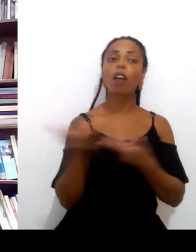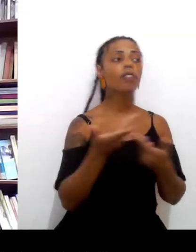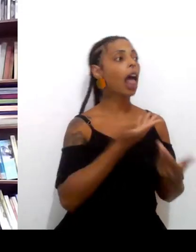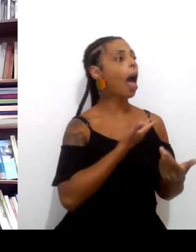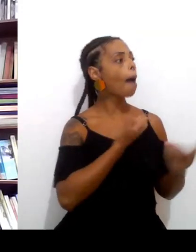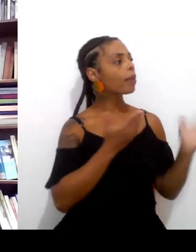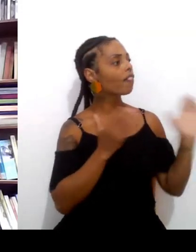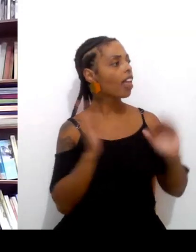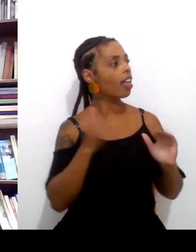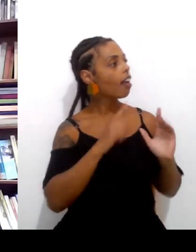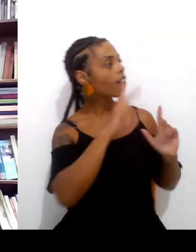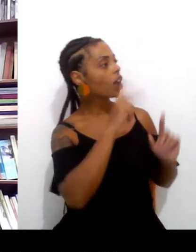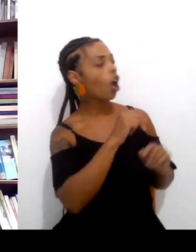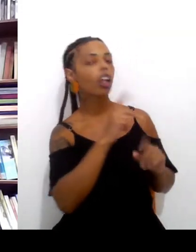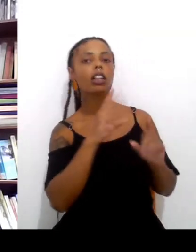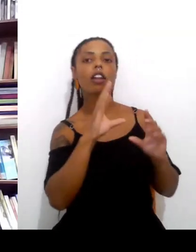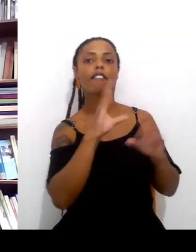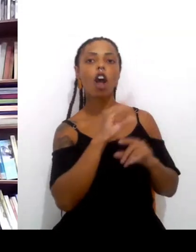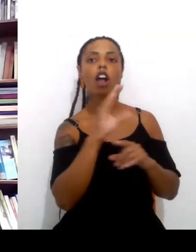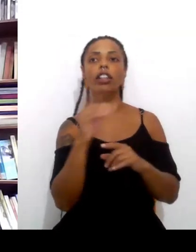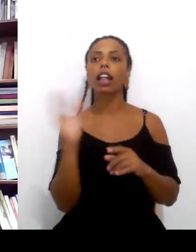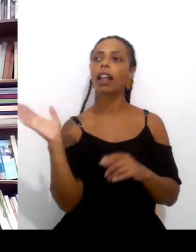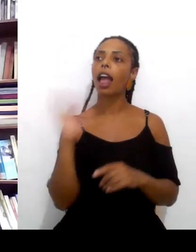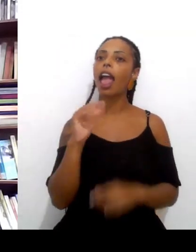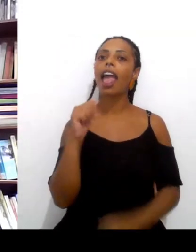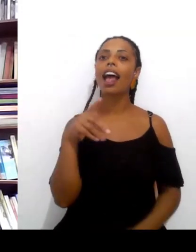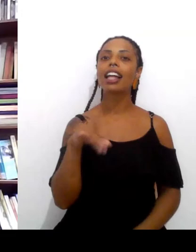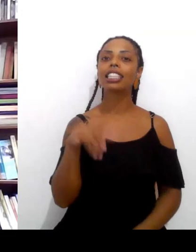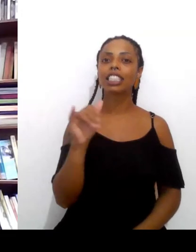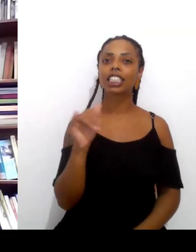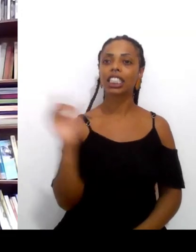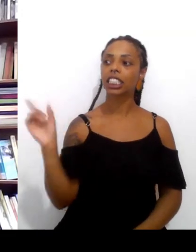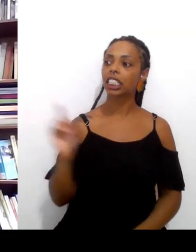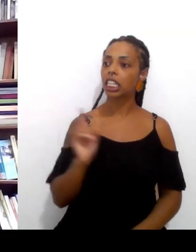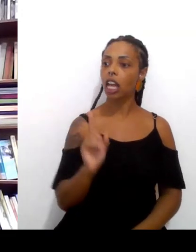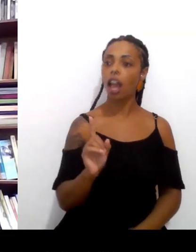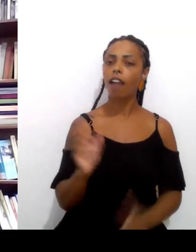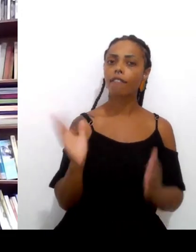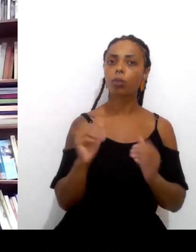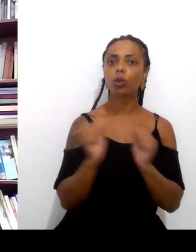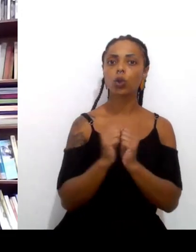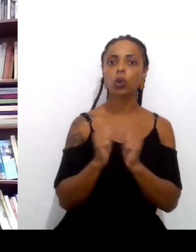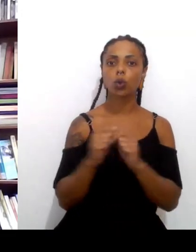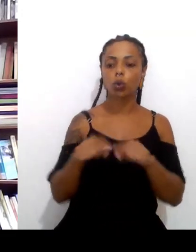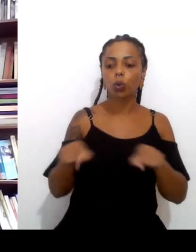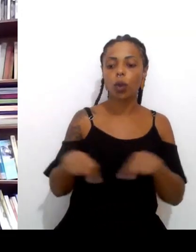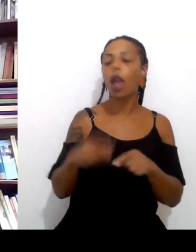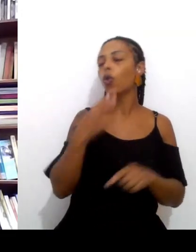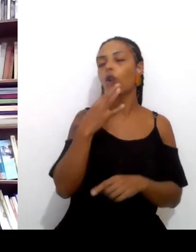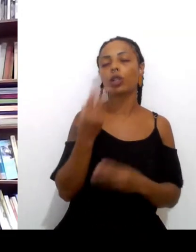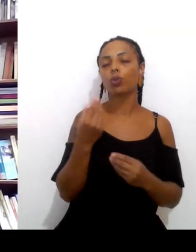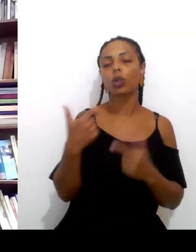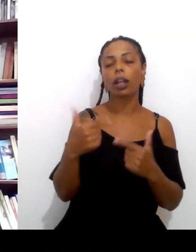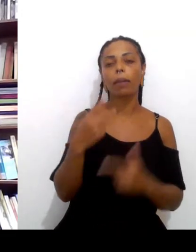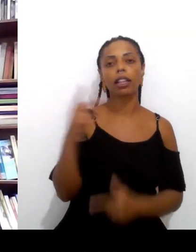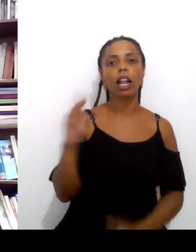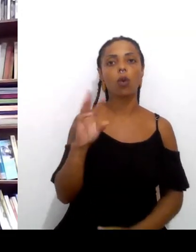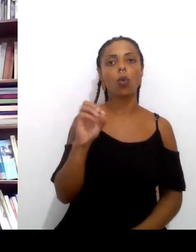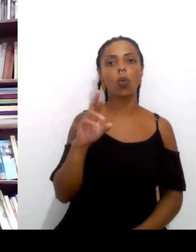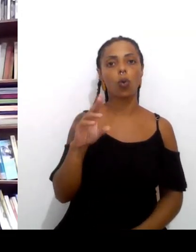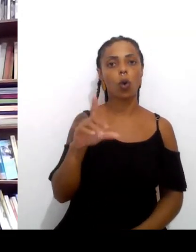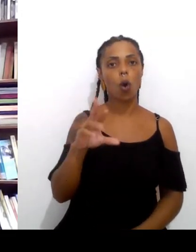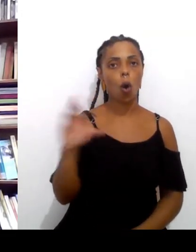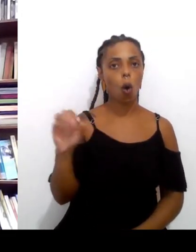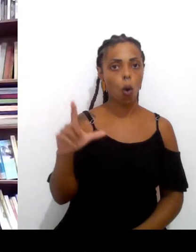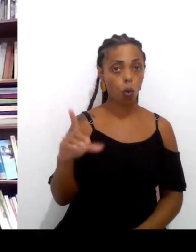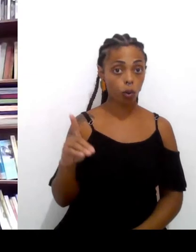Edson para entrar na cabine com ele para tirar foto eu não conheço tanto do trabalho artístico do Warren mas ele usava